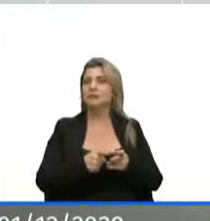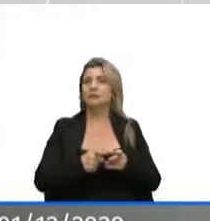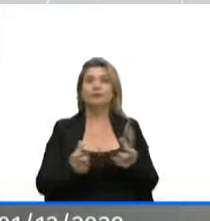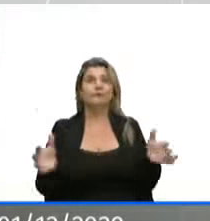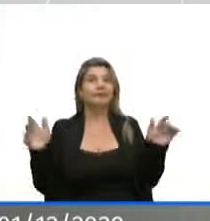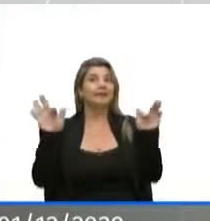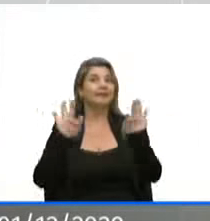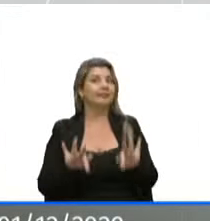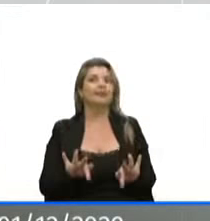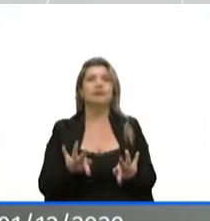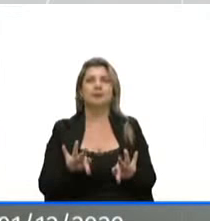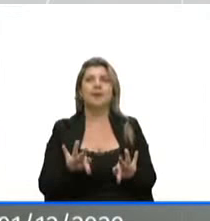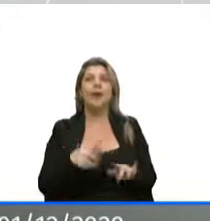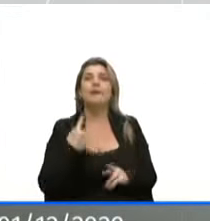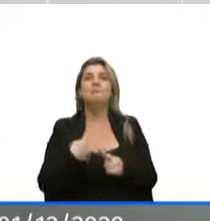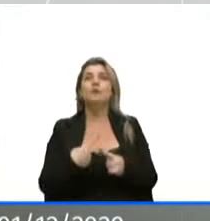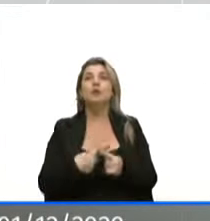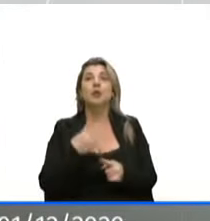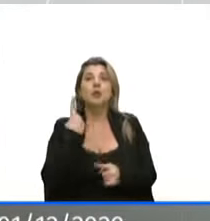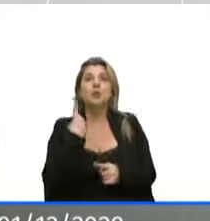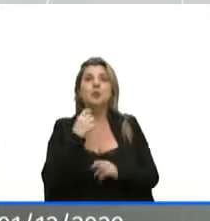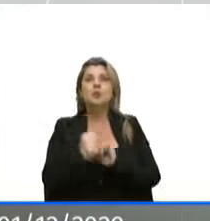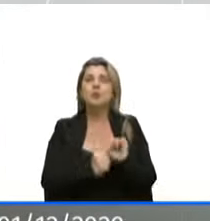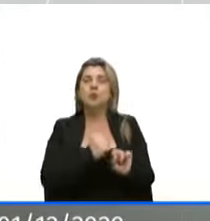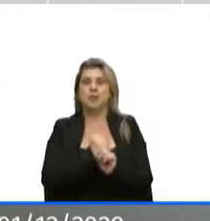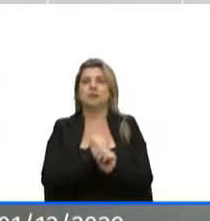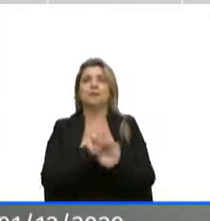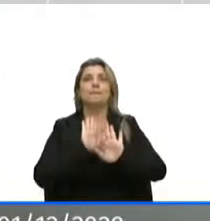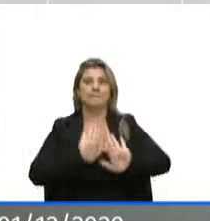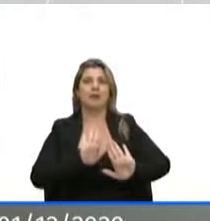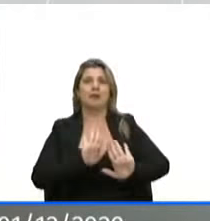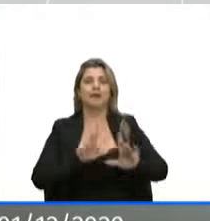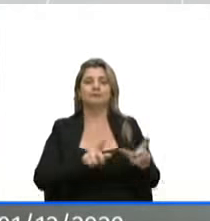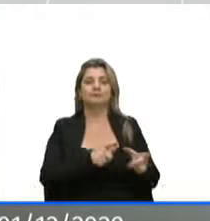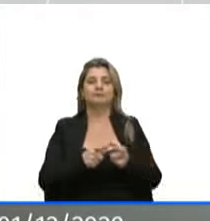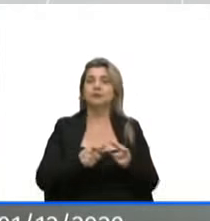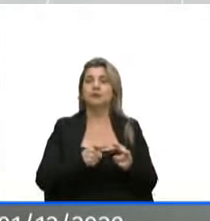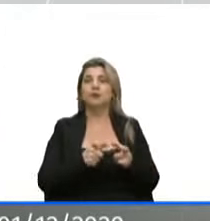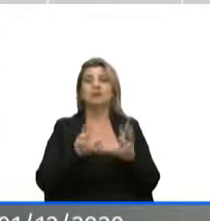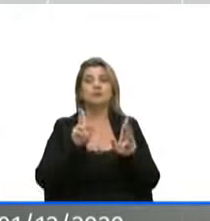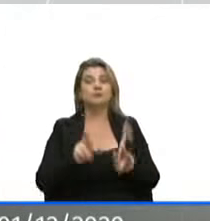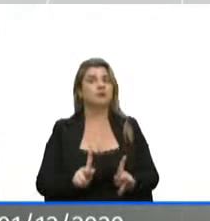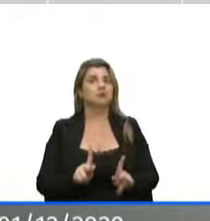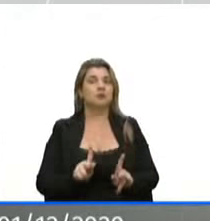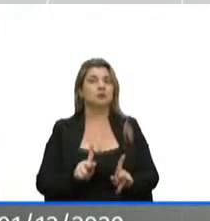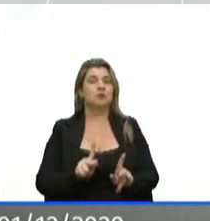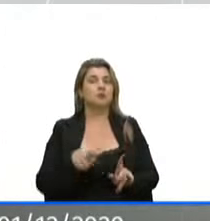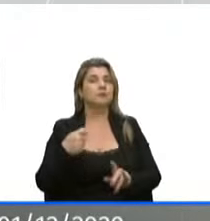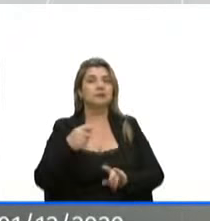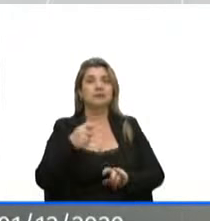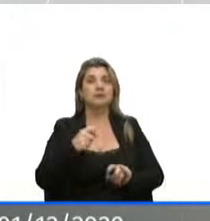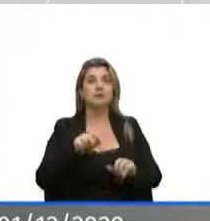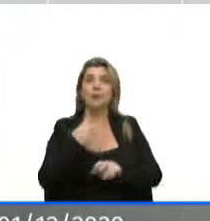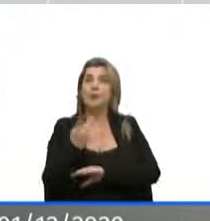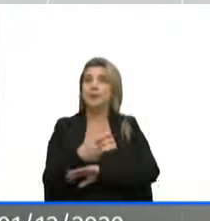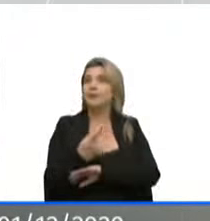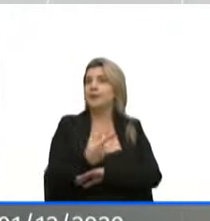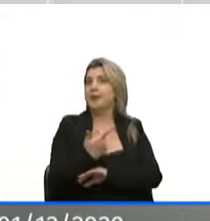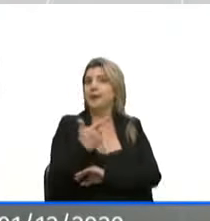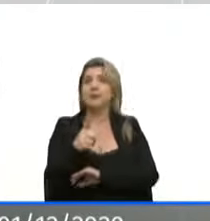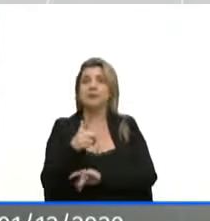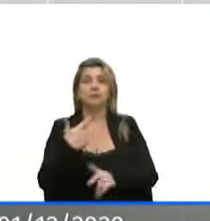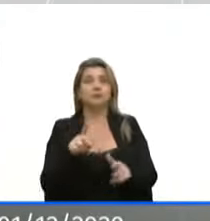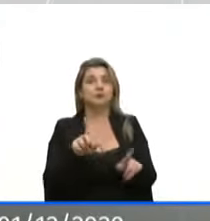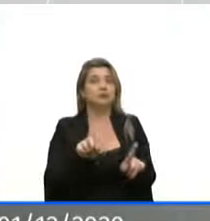um ano parado um setor, as pessoas vão se viabilizando com outros negócios, né? Ninguém fica um ano parado esperando voltar ao serviço,